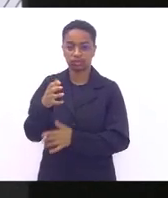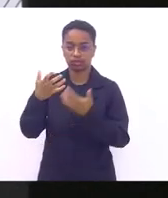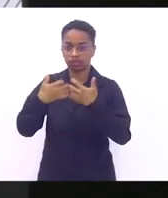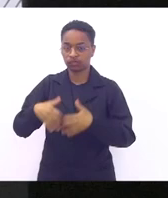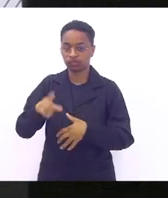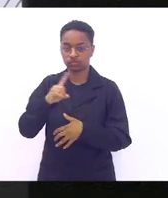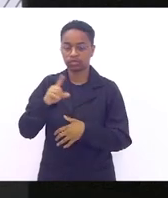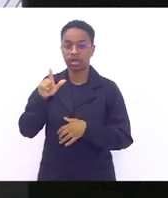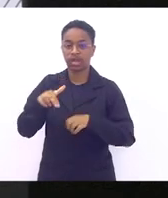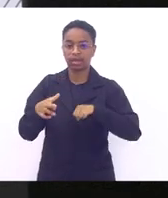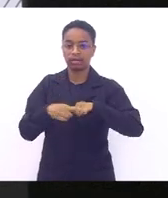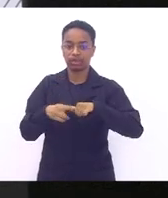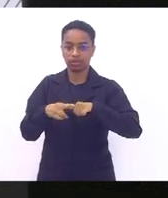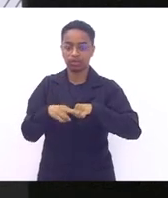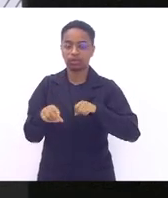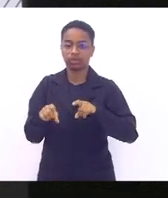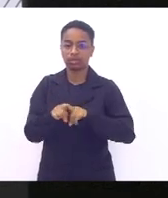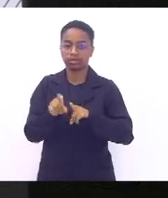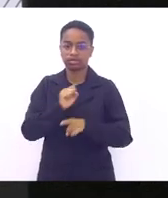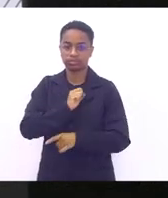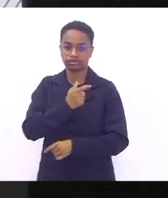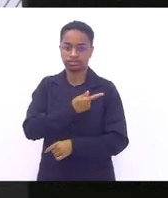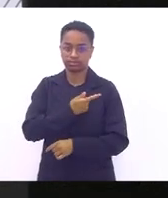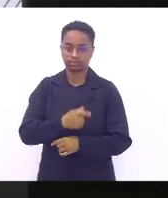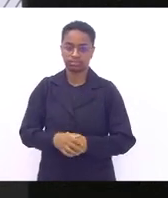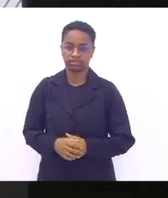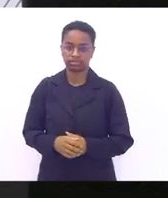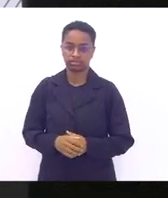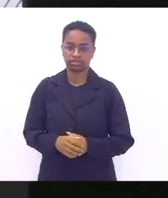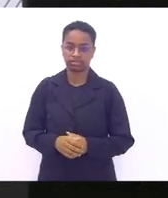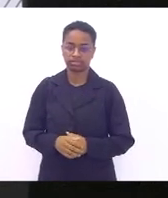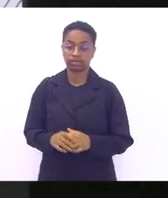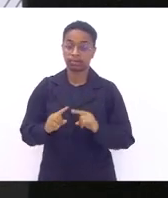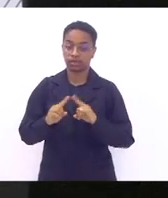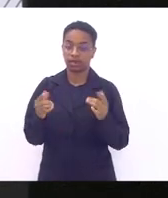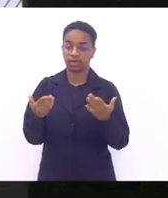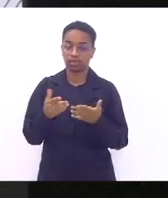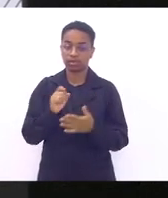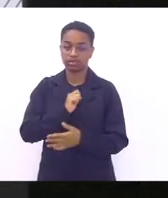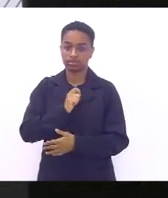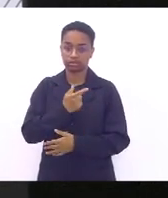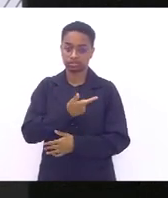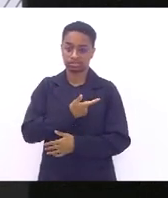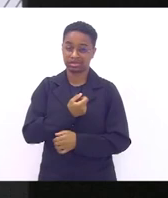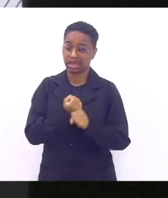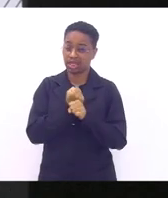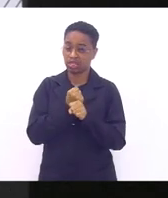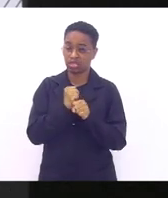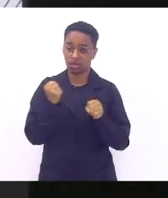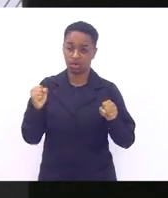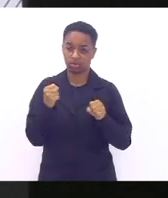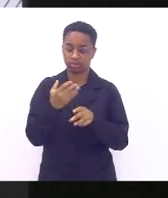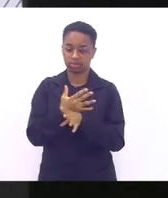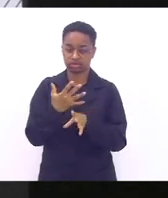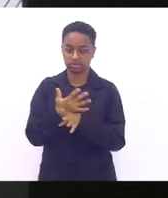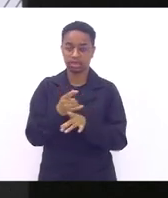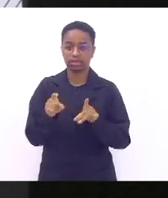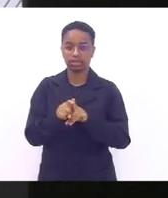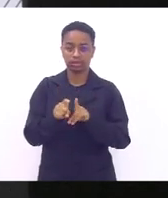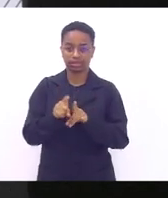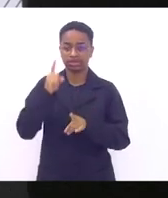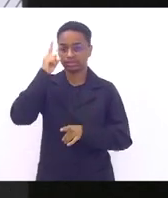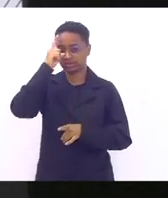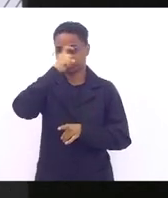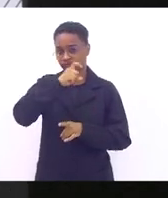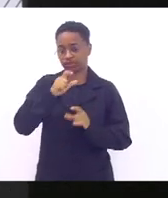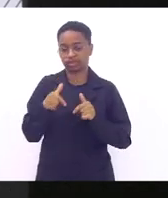era a Belfor Roxo e a de São Gonçalo. Então, agora, São Gonçalo, pelo tamanho do município, por toda a complexidade